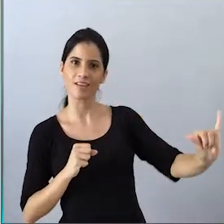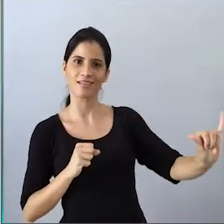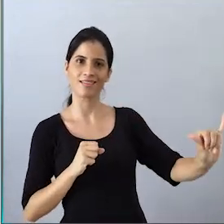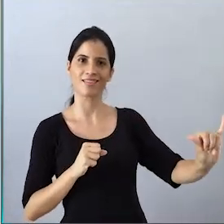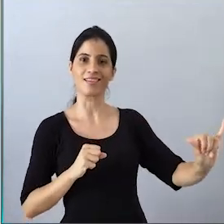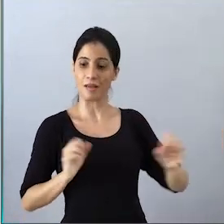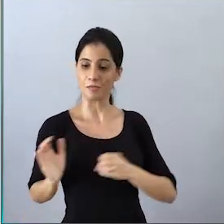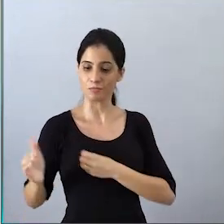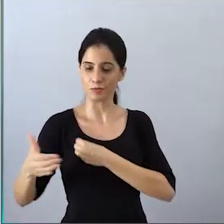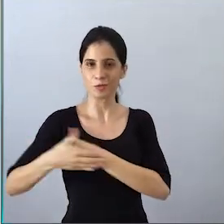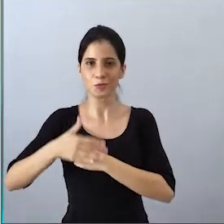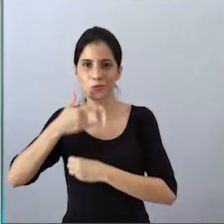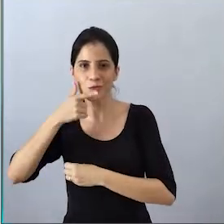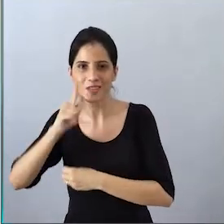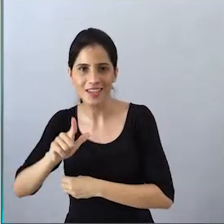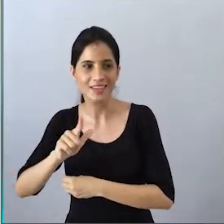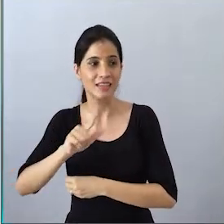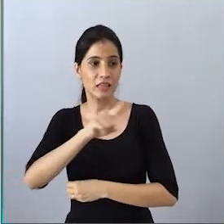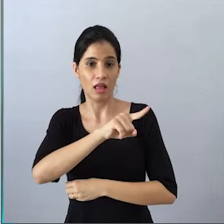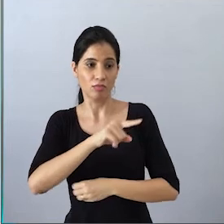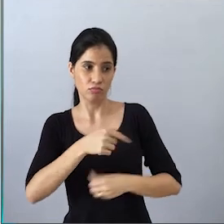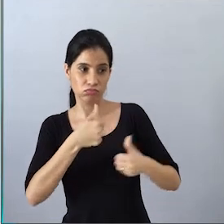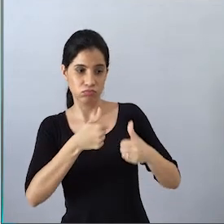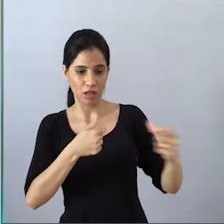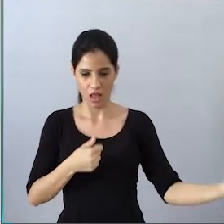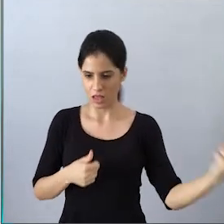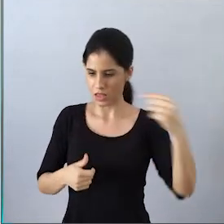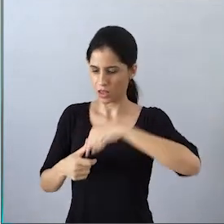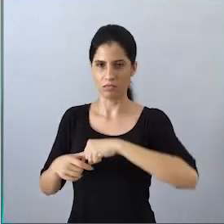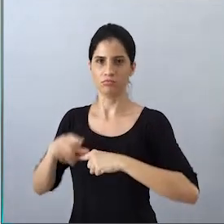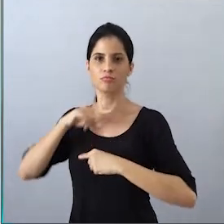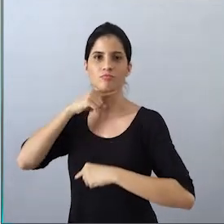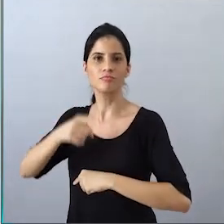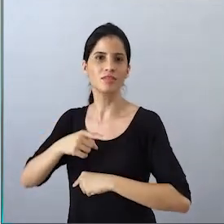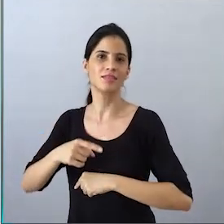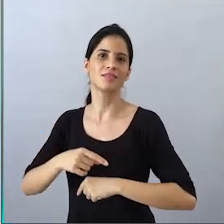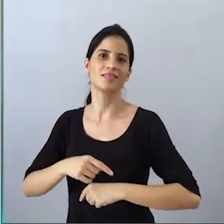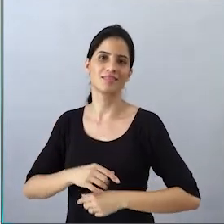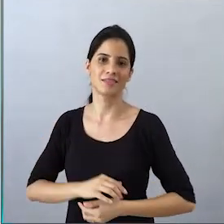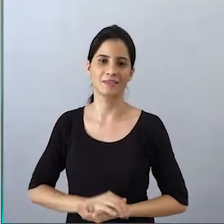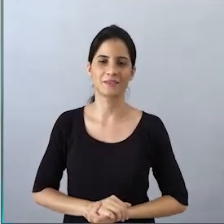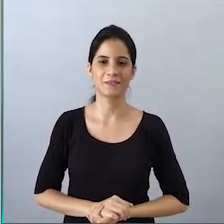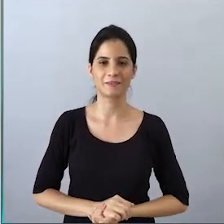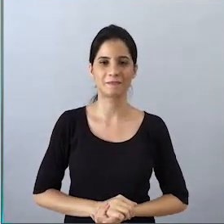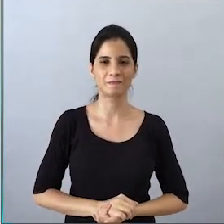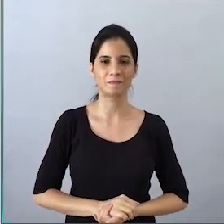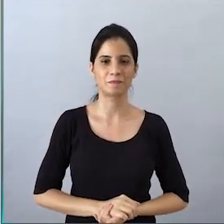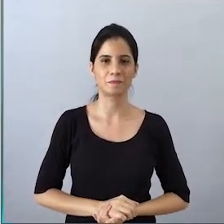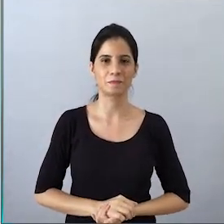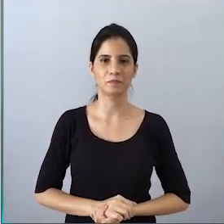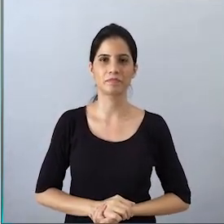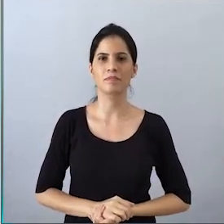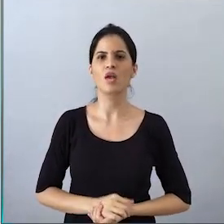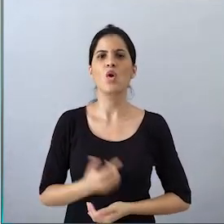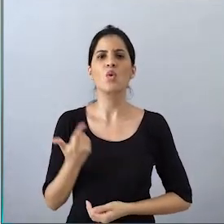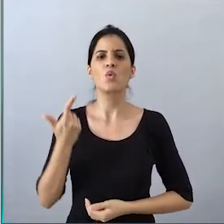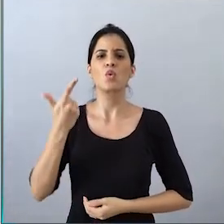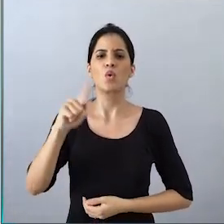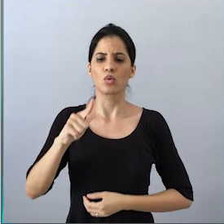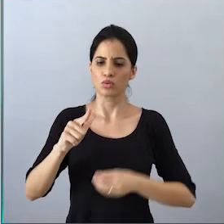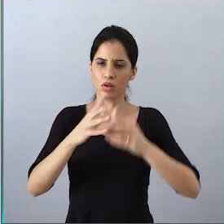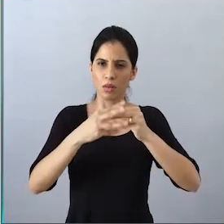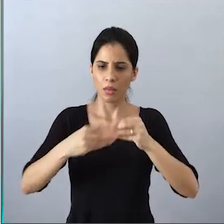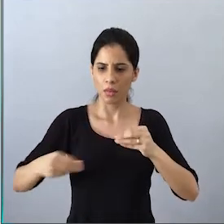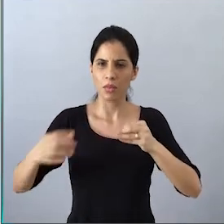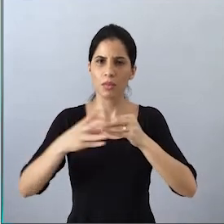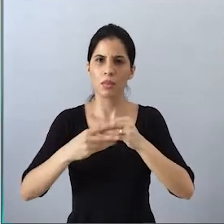micro-organismos oportunistas tenham acesso às camadas mais internas, como nos casos de abrasões e injúrias. A secreção que